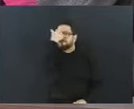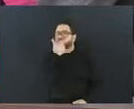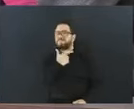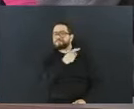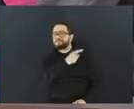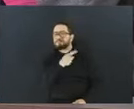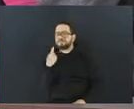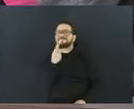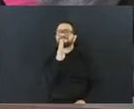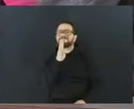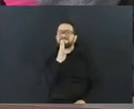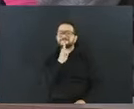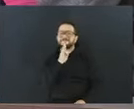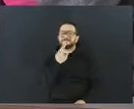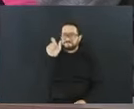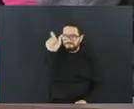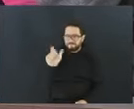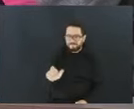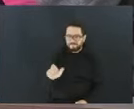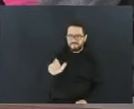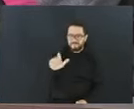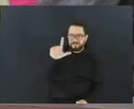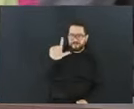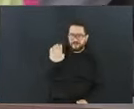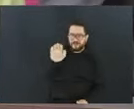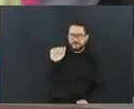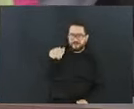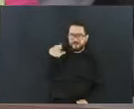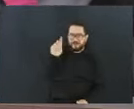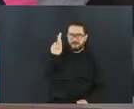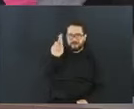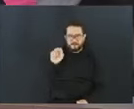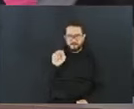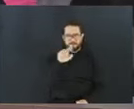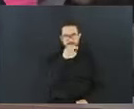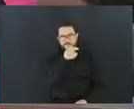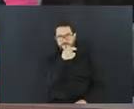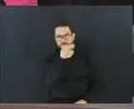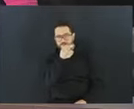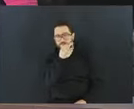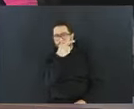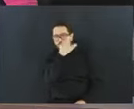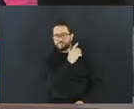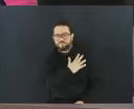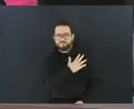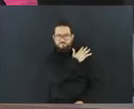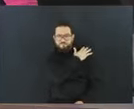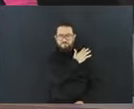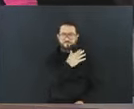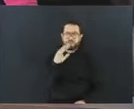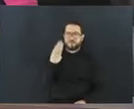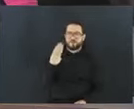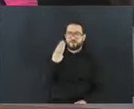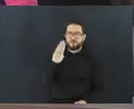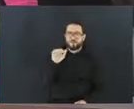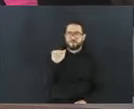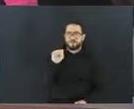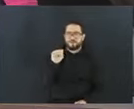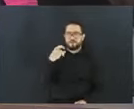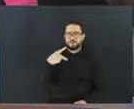major Eleandro, tenente coronel Klemps, que estava por aqui, coronel Vasco. Enfim, são